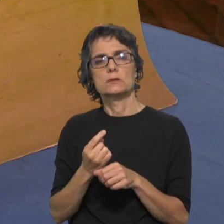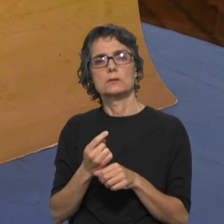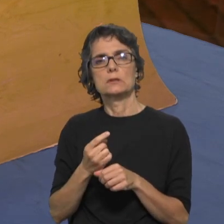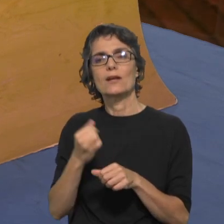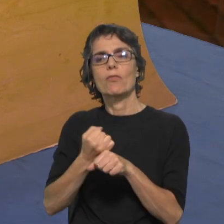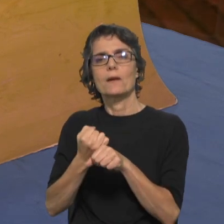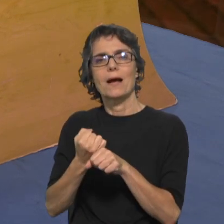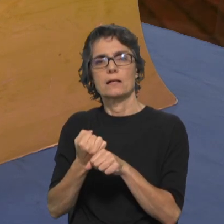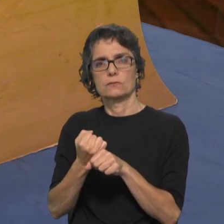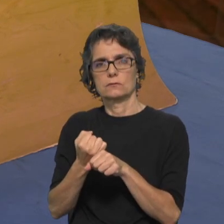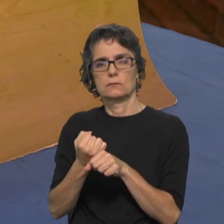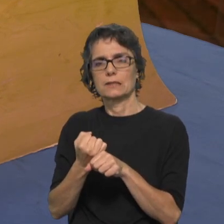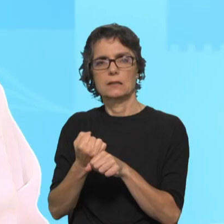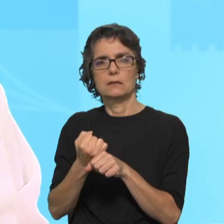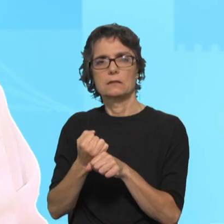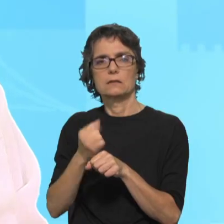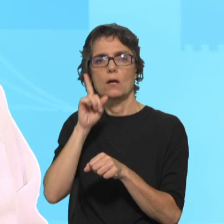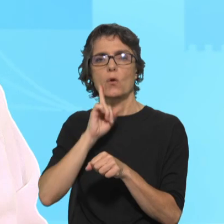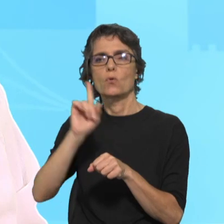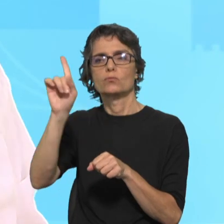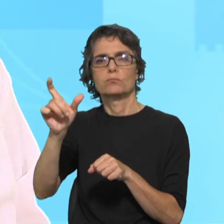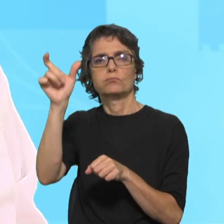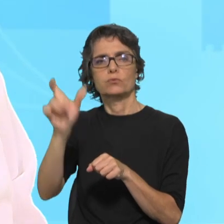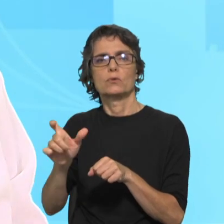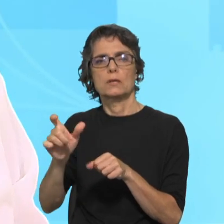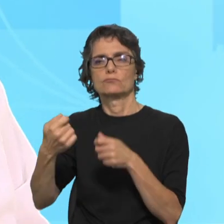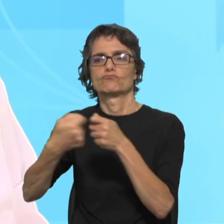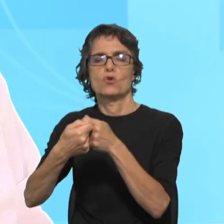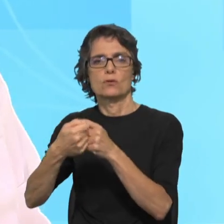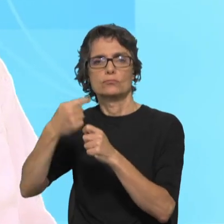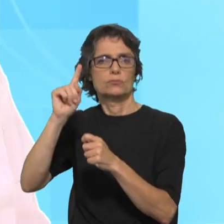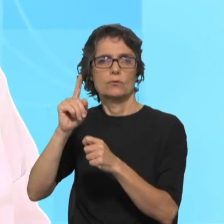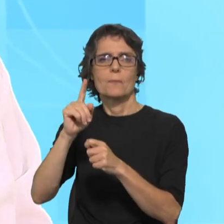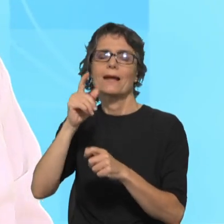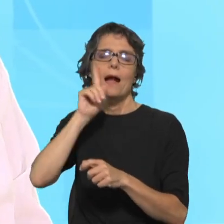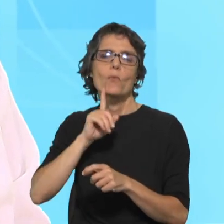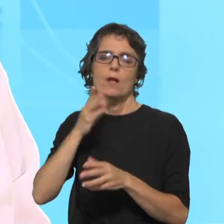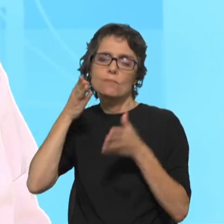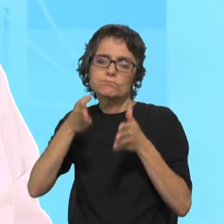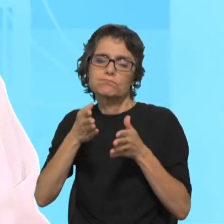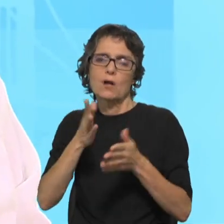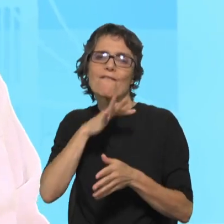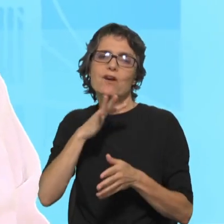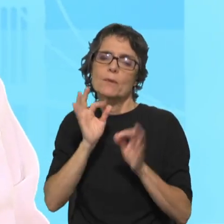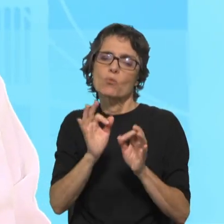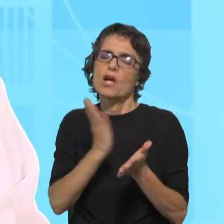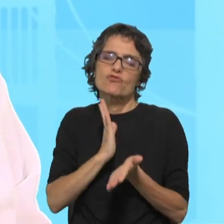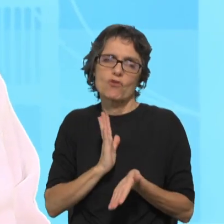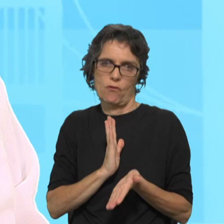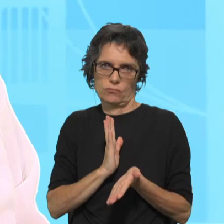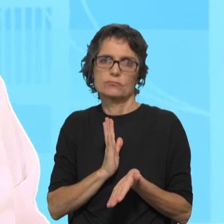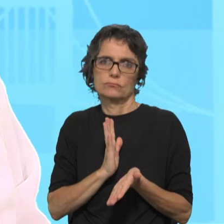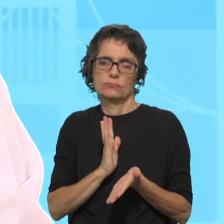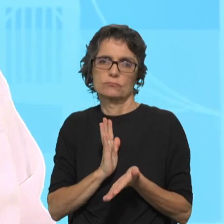trabalhos eram incompatíveis com a vida familiar. E a mulher era suposto estar em casa a tomar conta do marido e